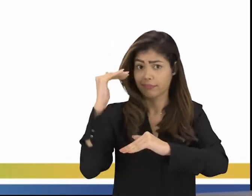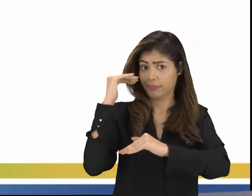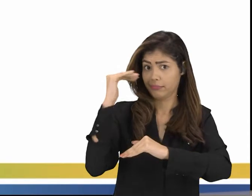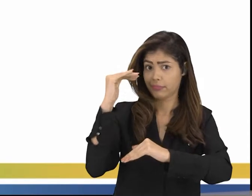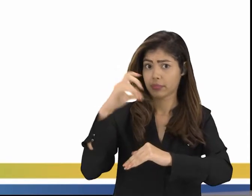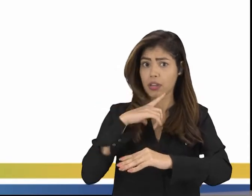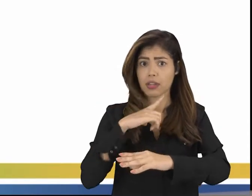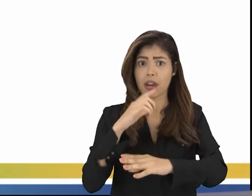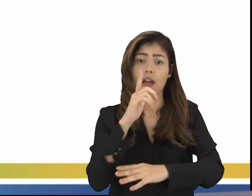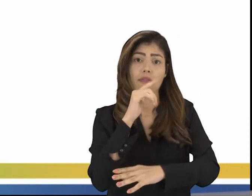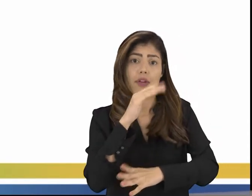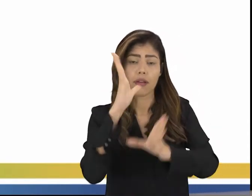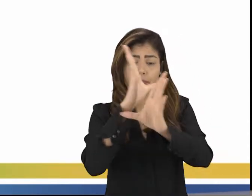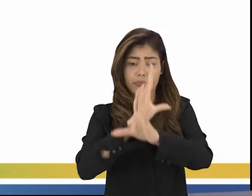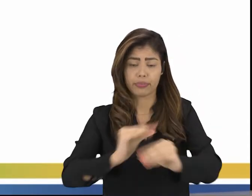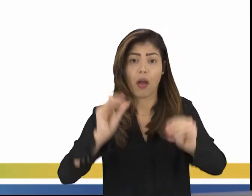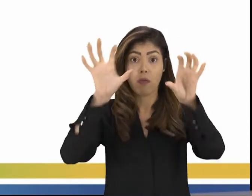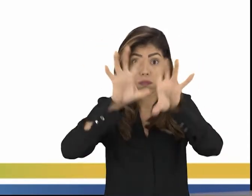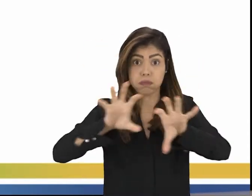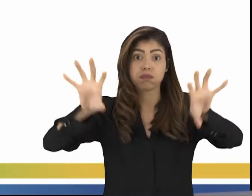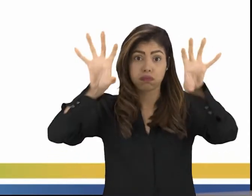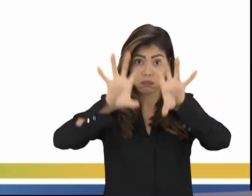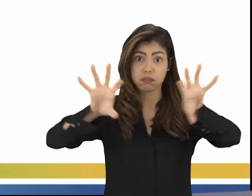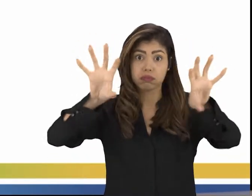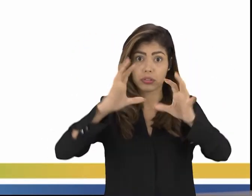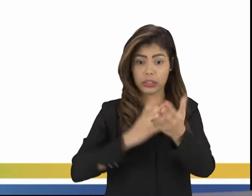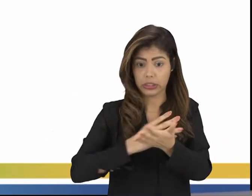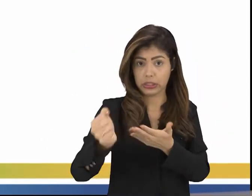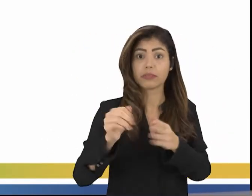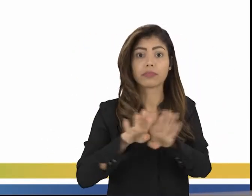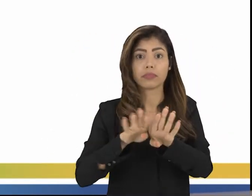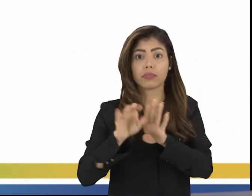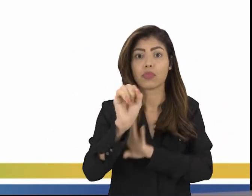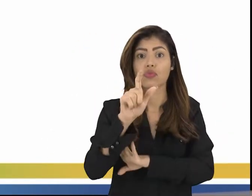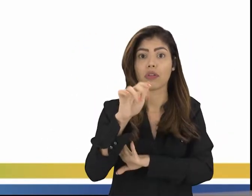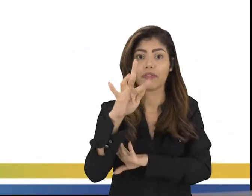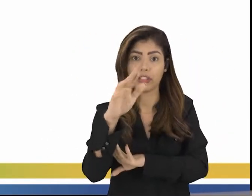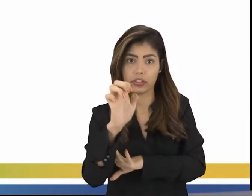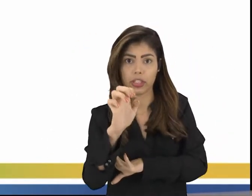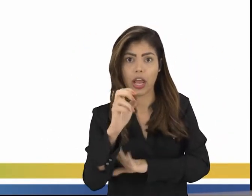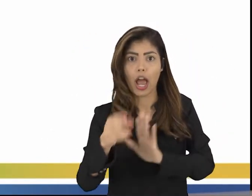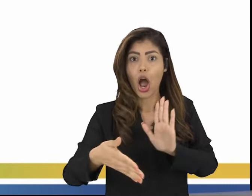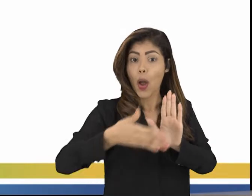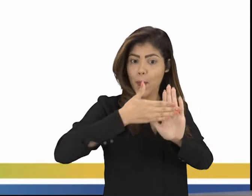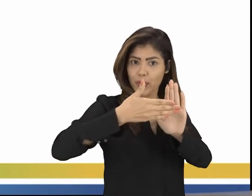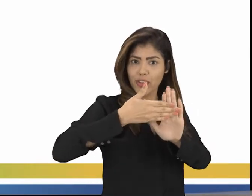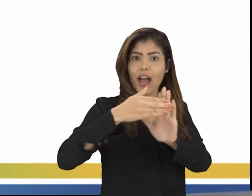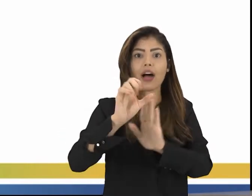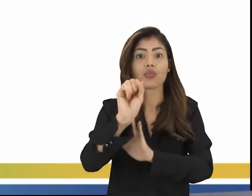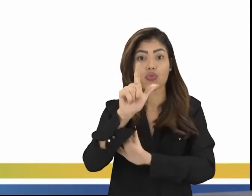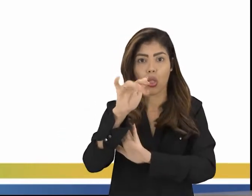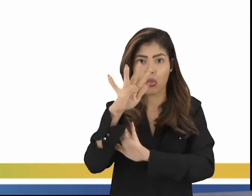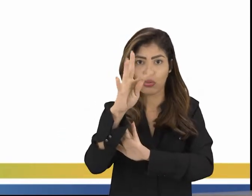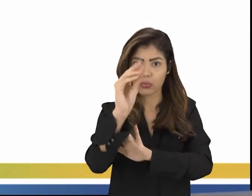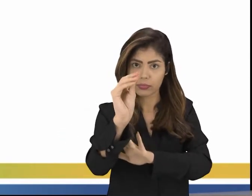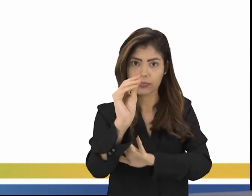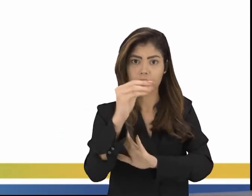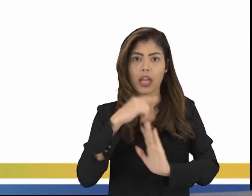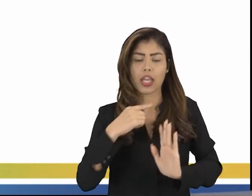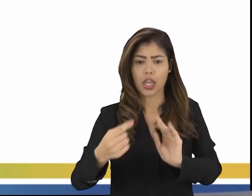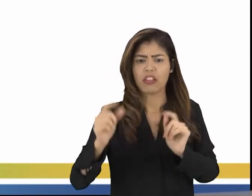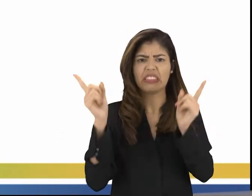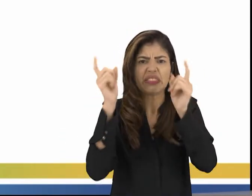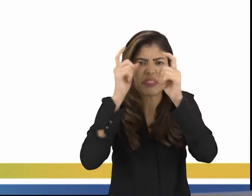líquido passem para o estado de vapor e escapem do solvente. Ou seja, a presença do soluto é que